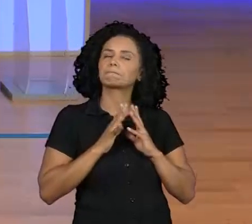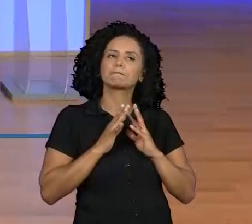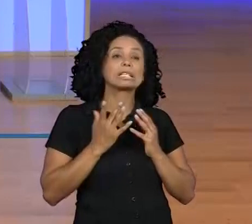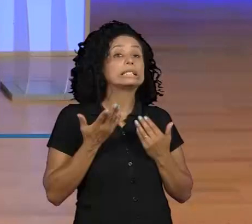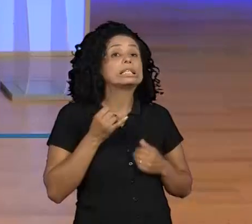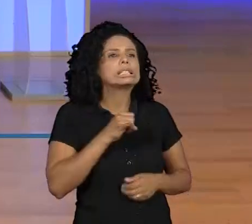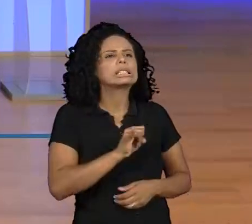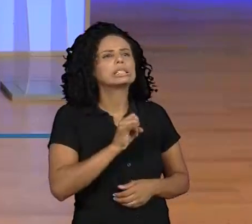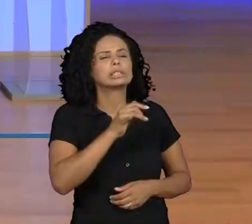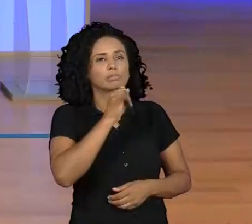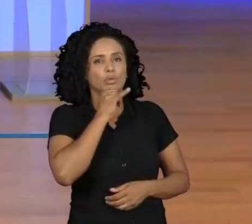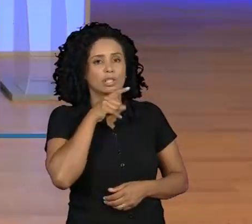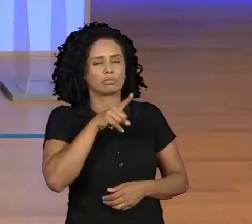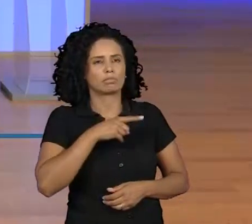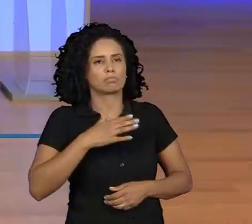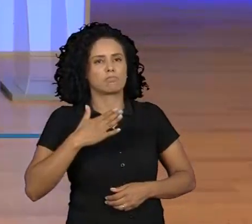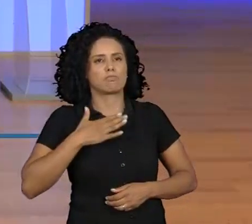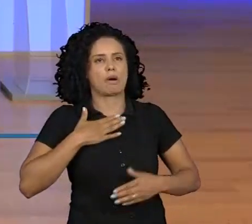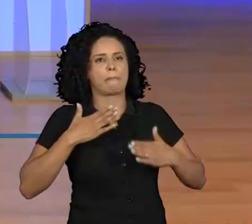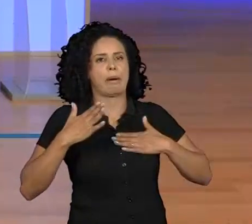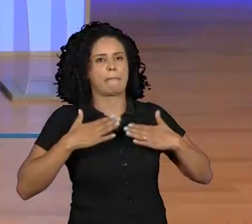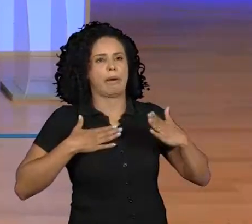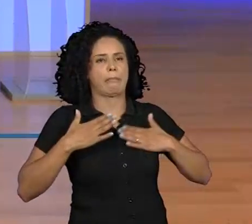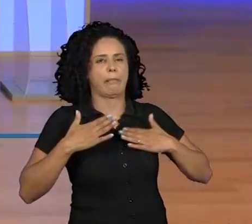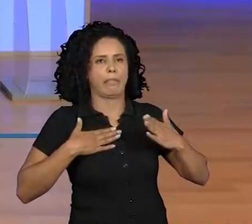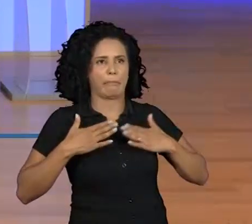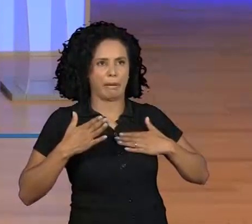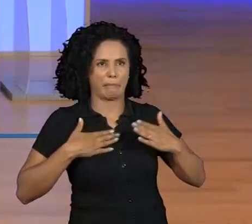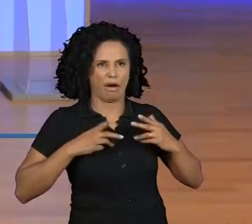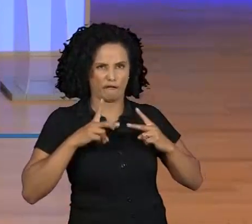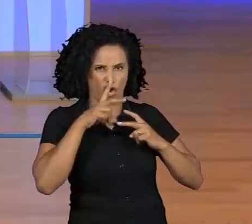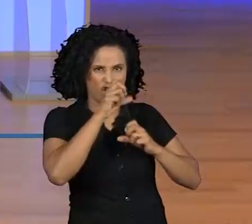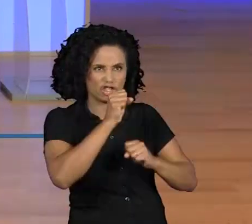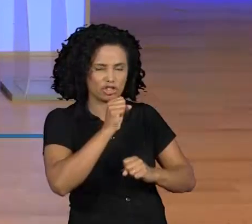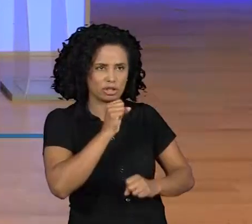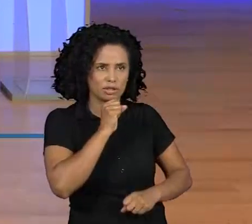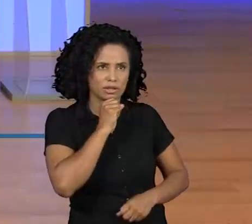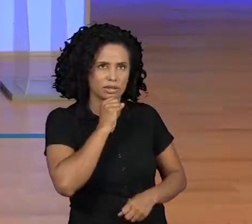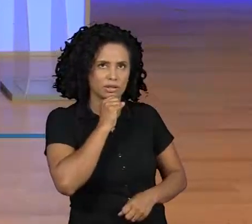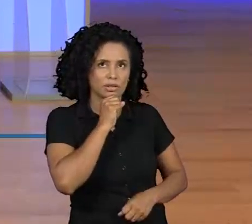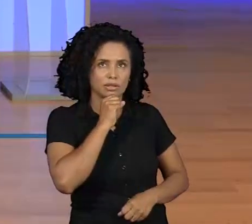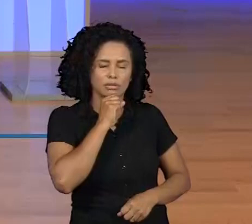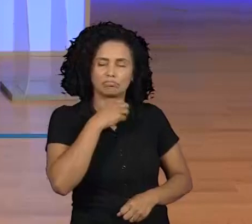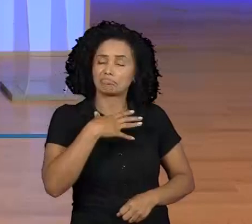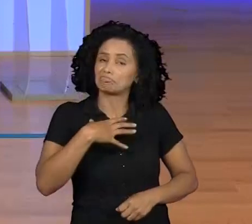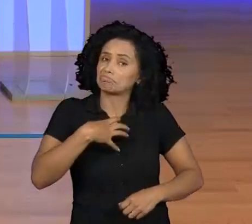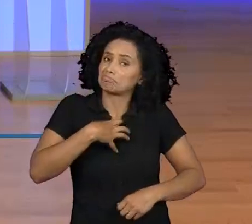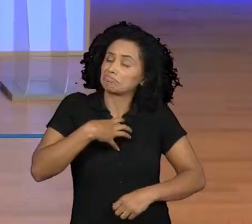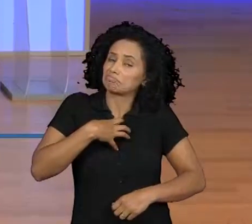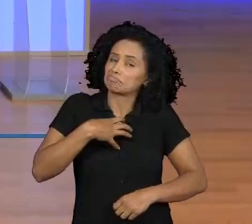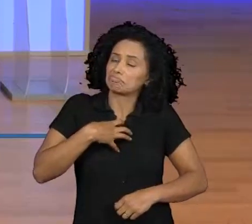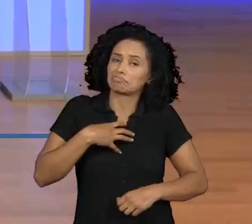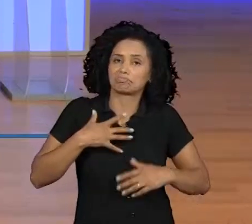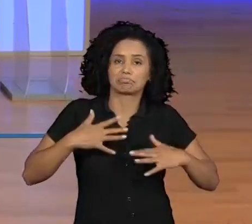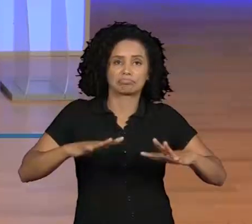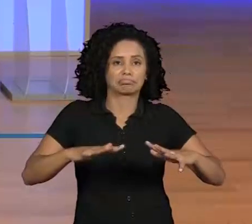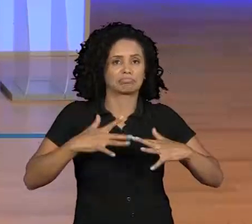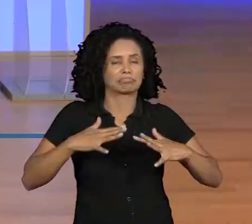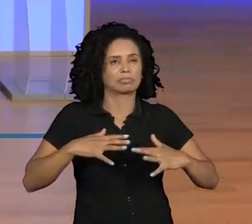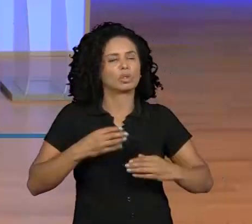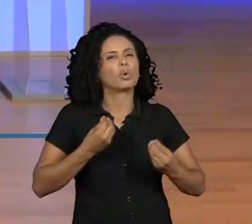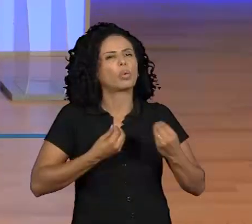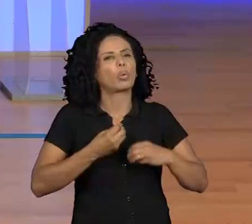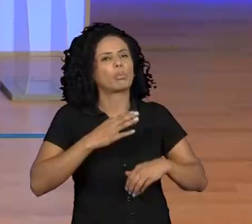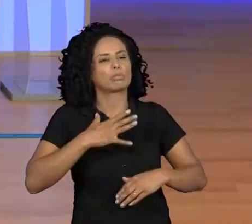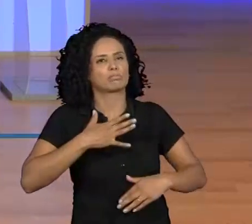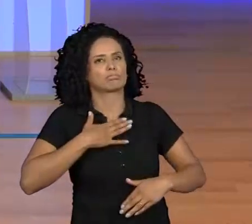se você bater aí no peito, Pro, será que vai ser um som forte? Olha, depende de como você bate, não é? Ah,